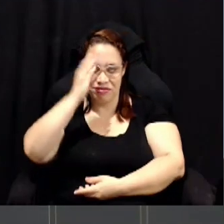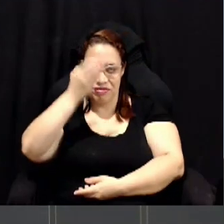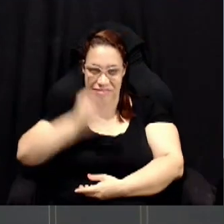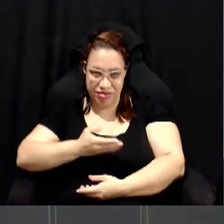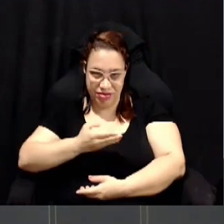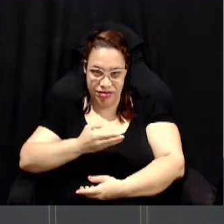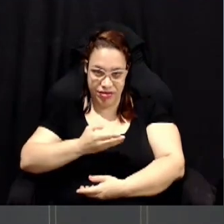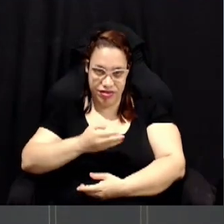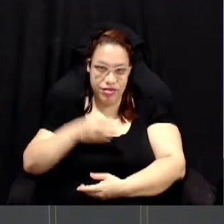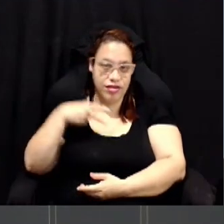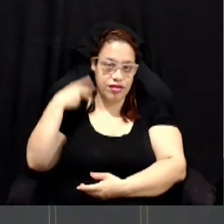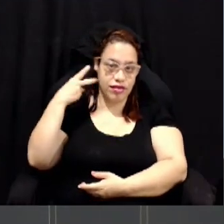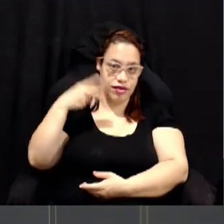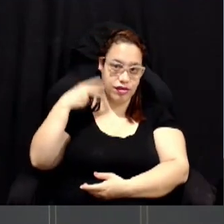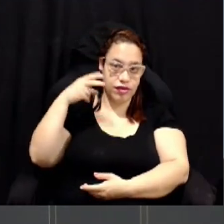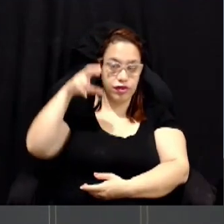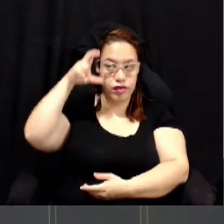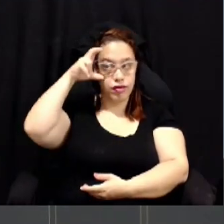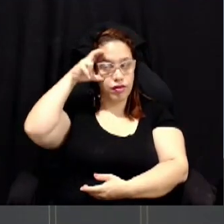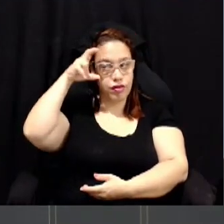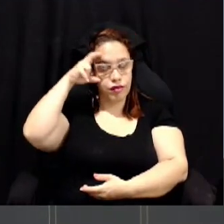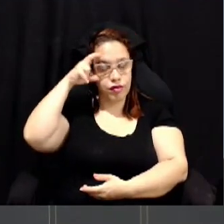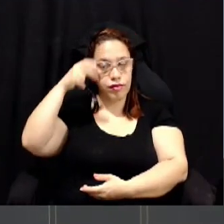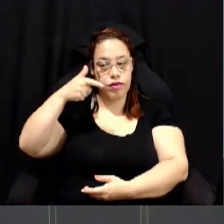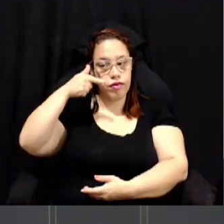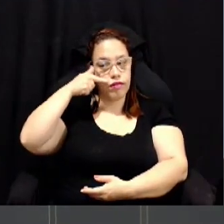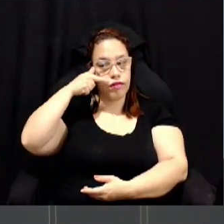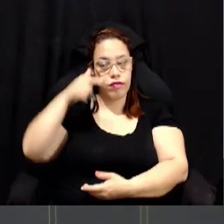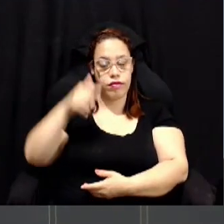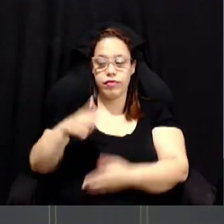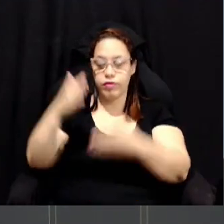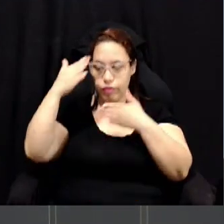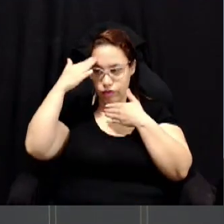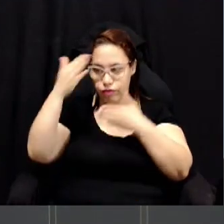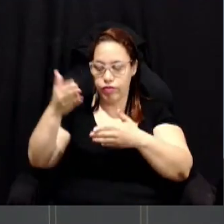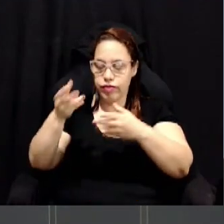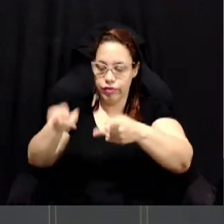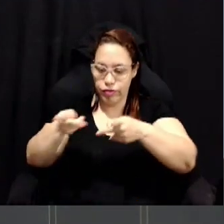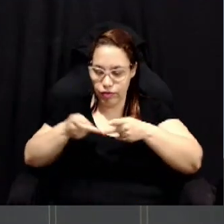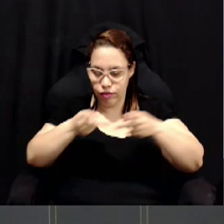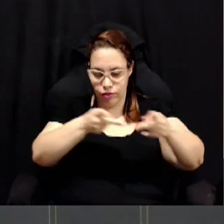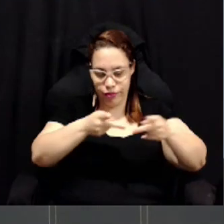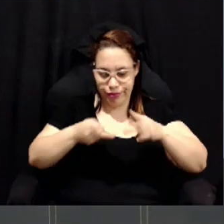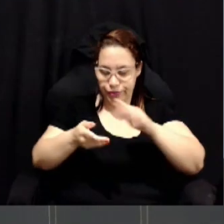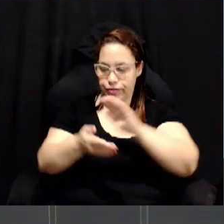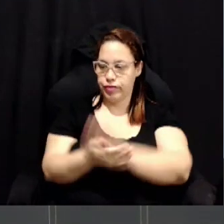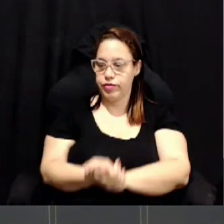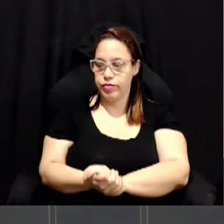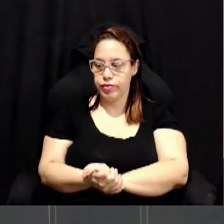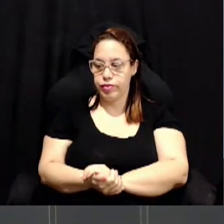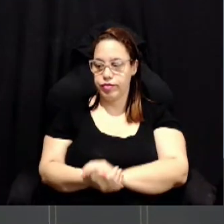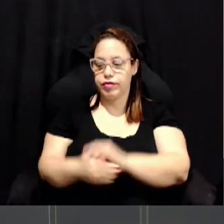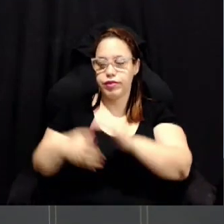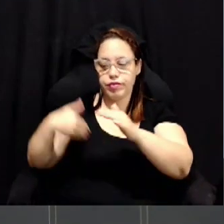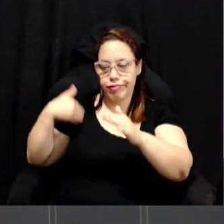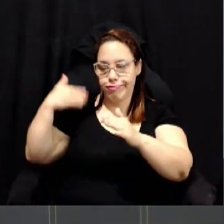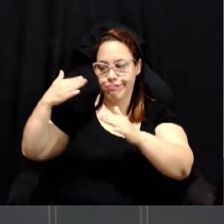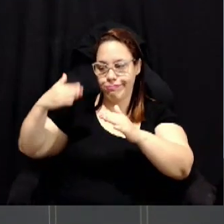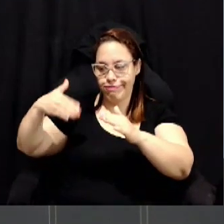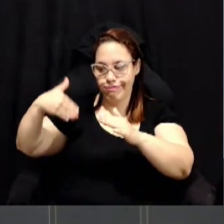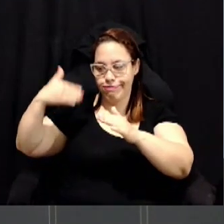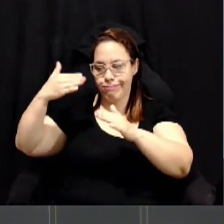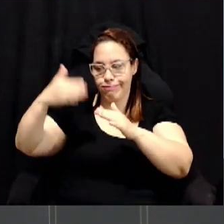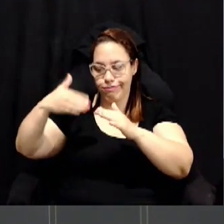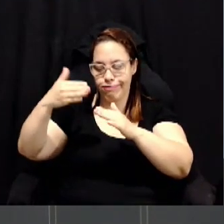vereadores, Carlinhos e Guilherme. Muito obrigada pelo convite. A minha jornada, né, como mãe atípica